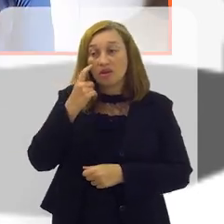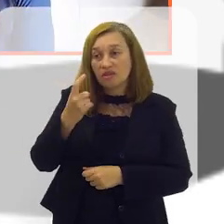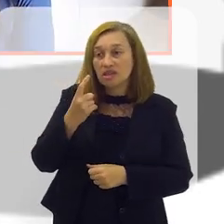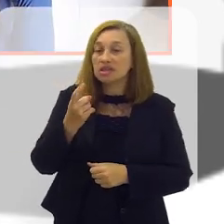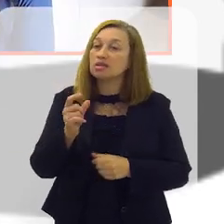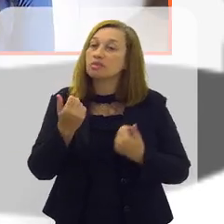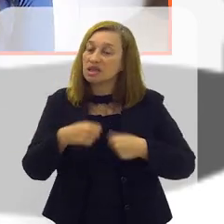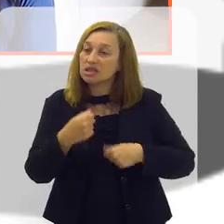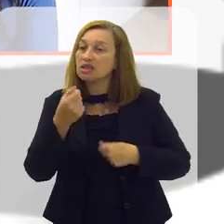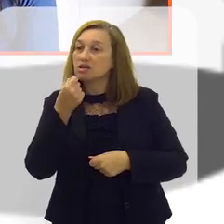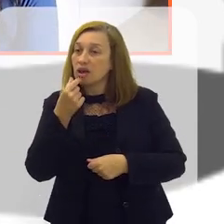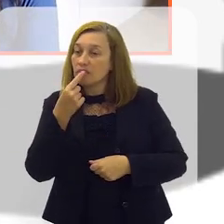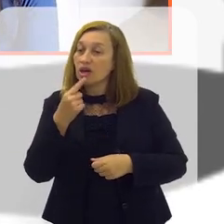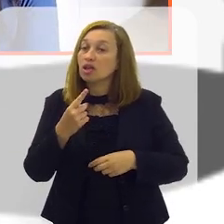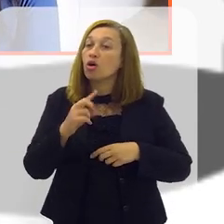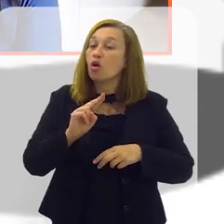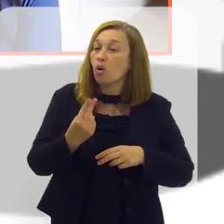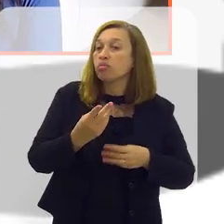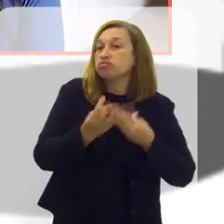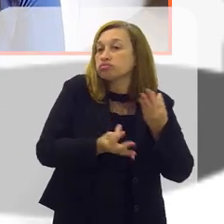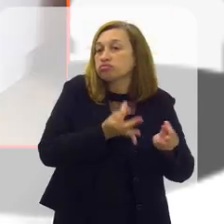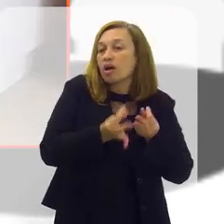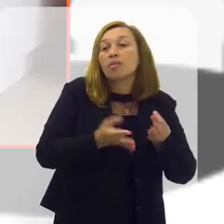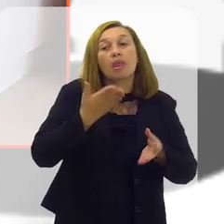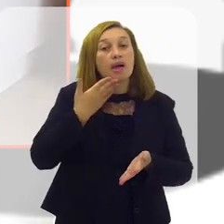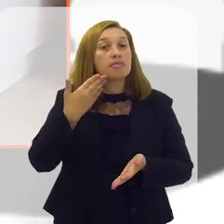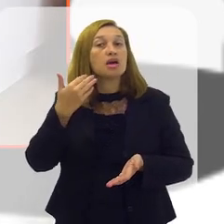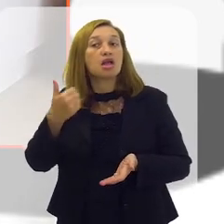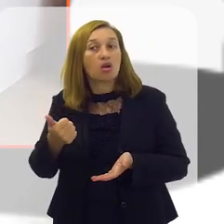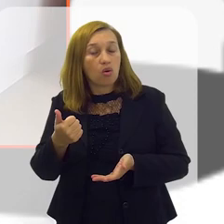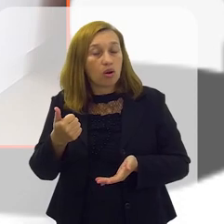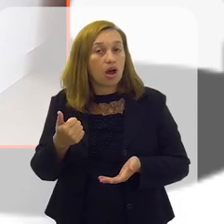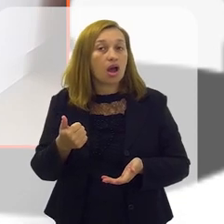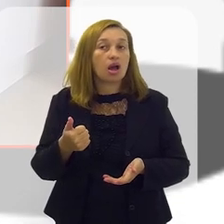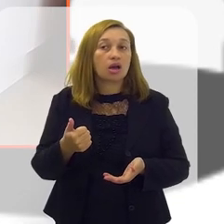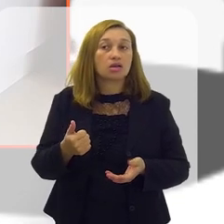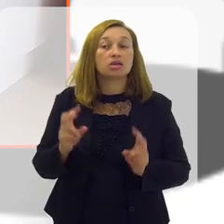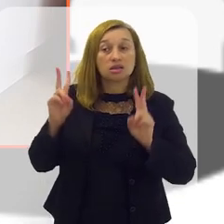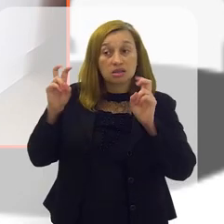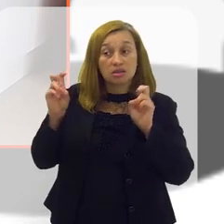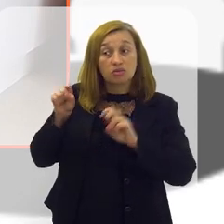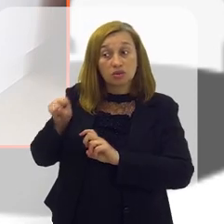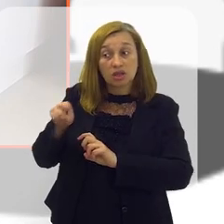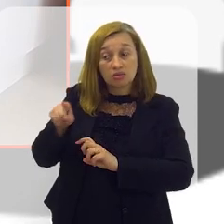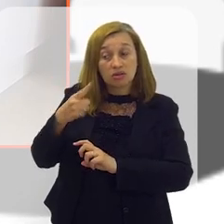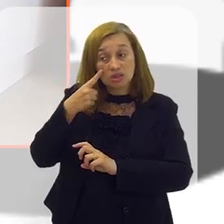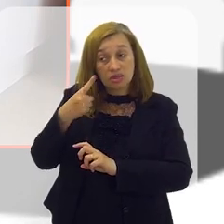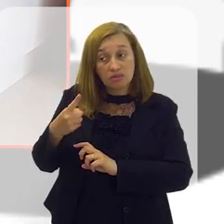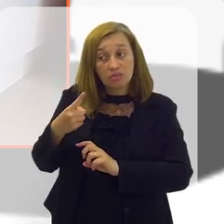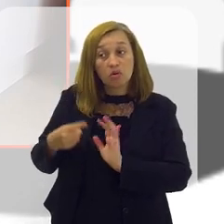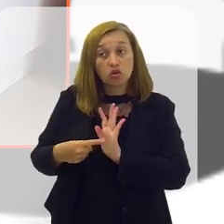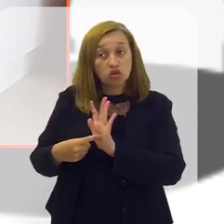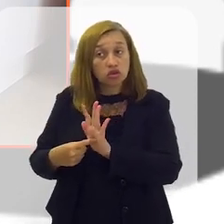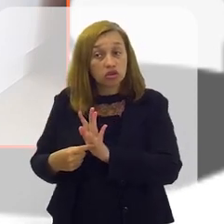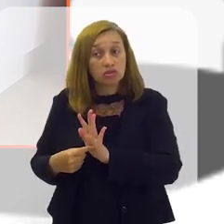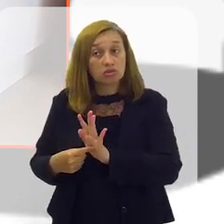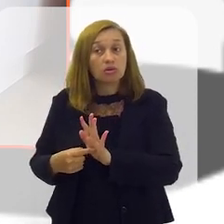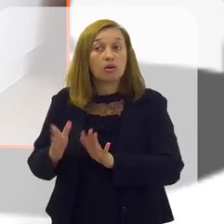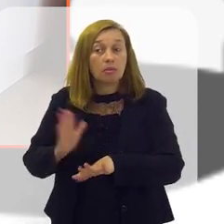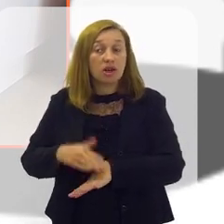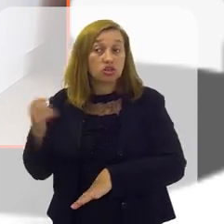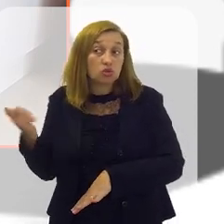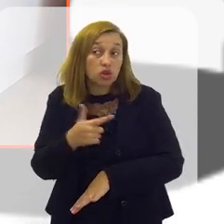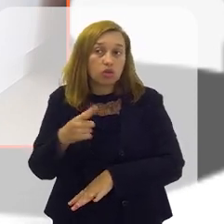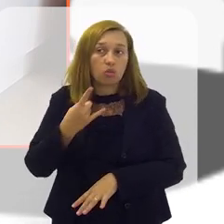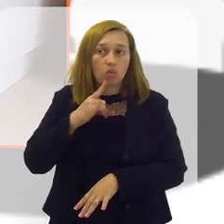questão medicamentosa, se é um processo terapêutico, para você melhorar, nessas questões aí que você vem apresentando,